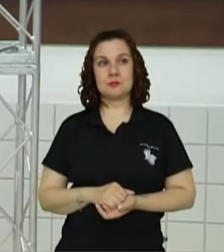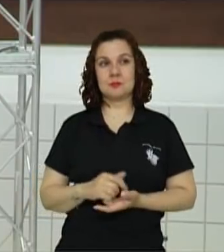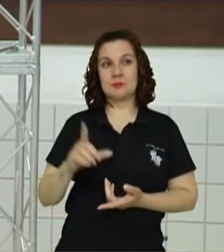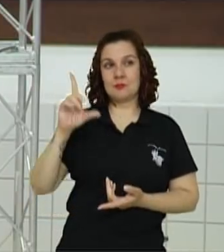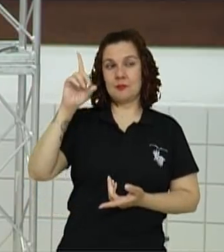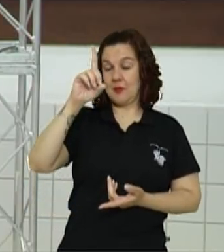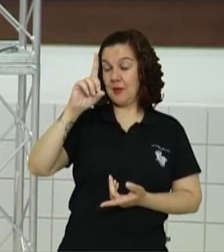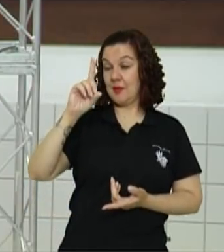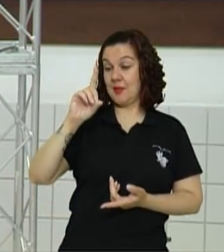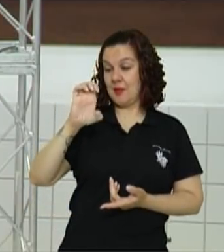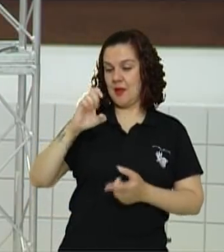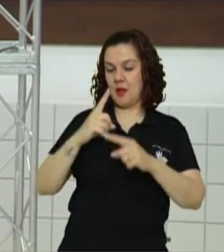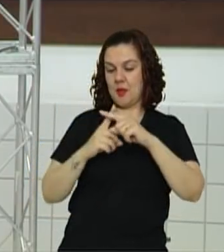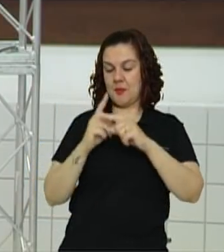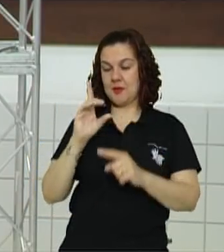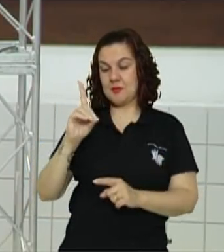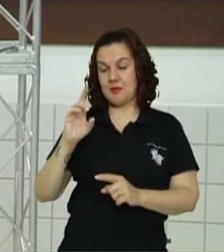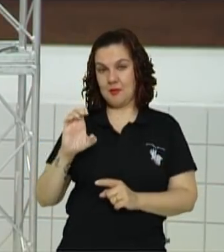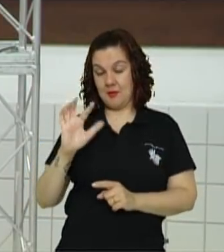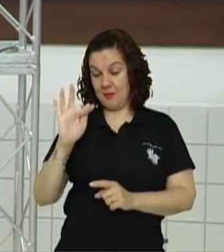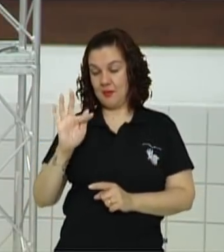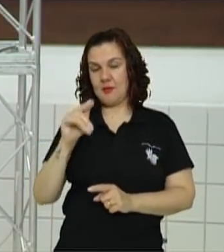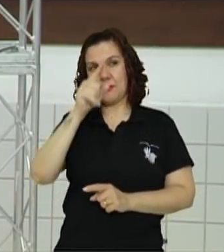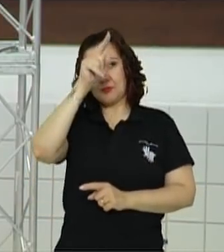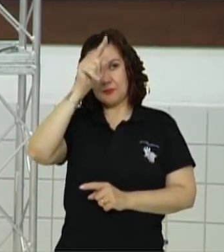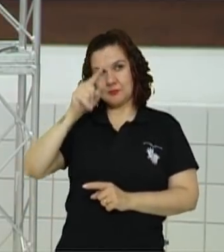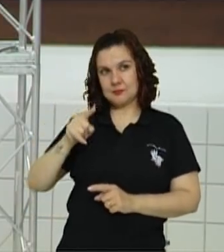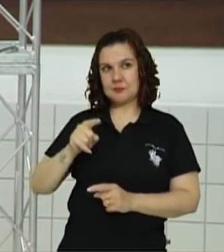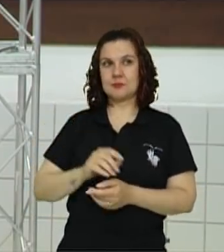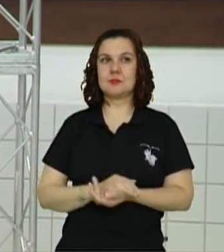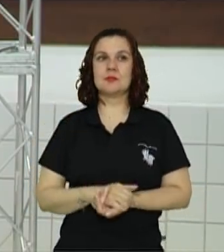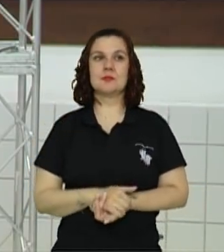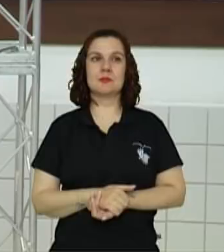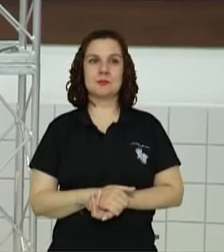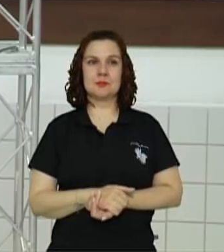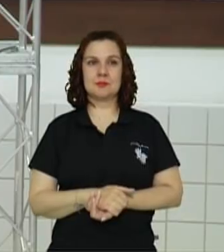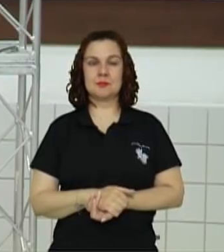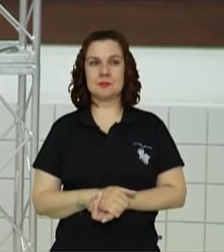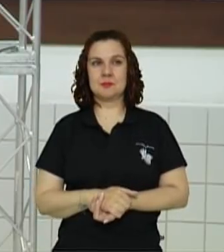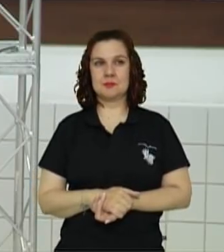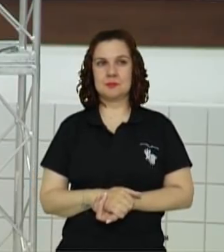e DE mais EF é o DF.